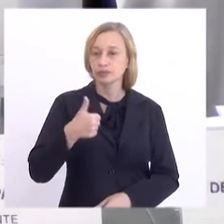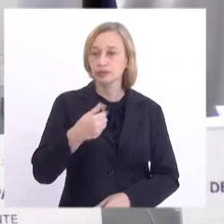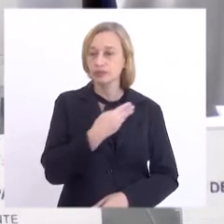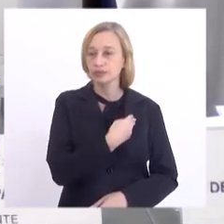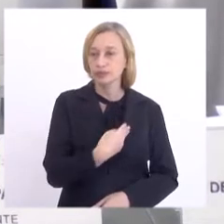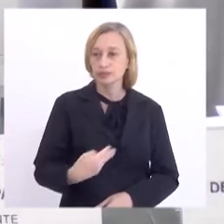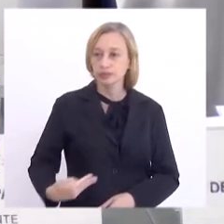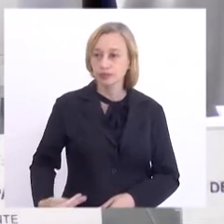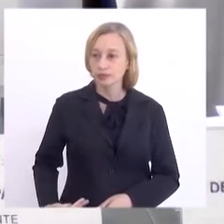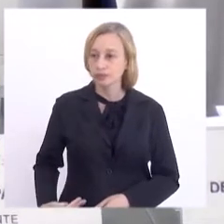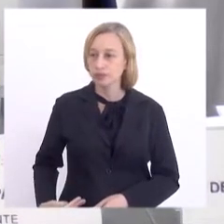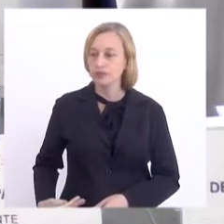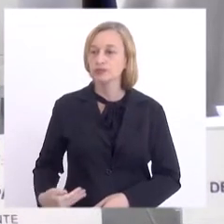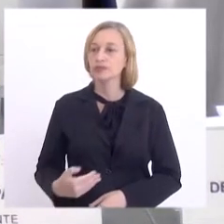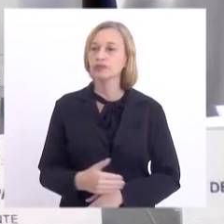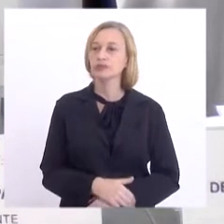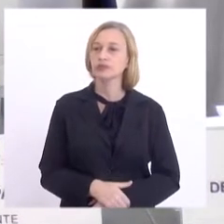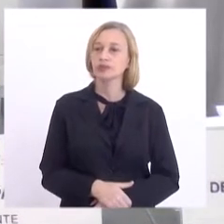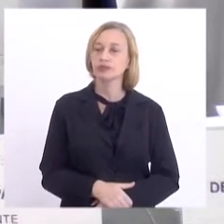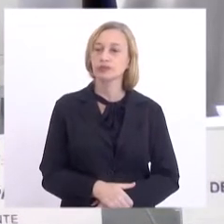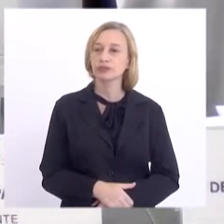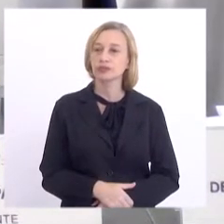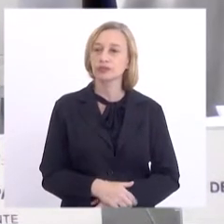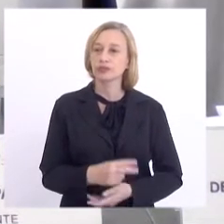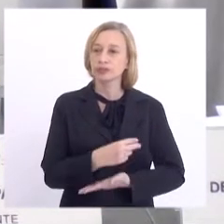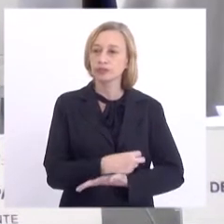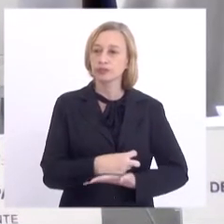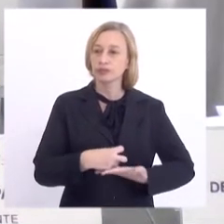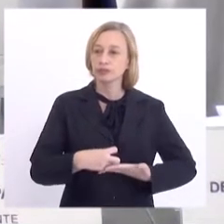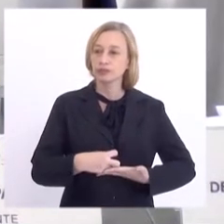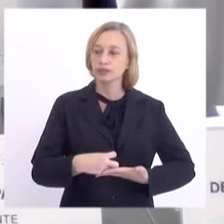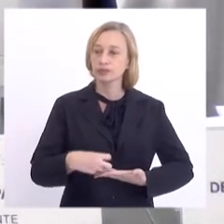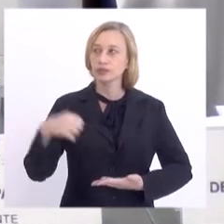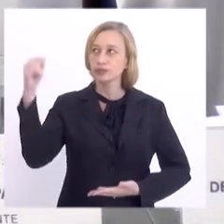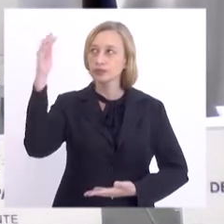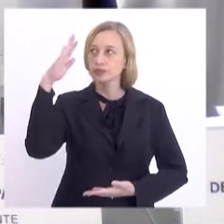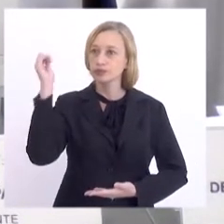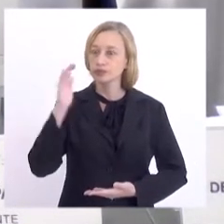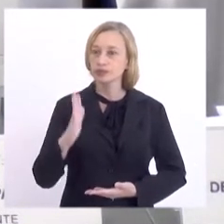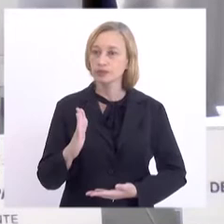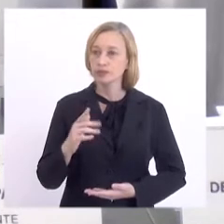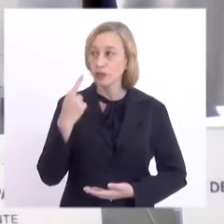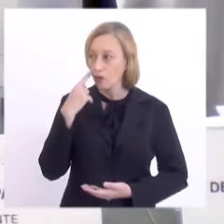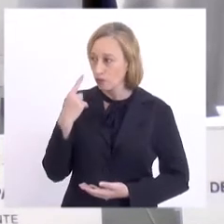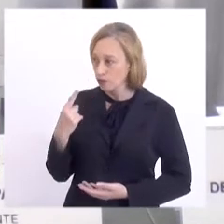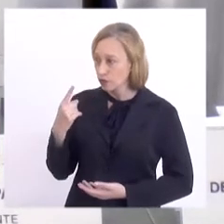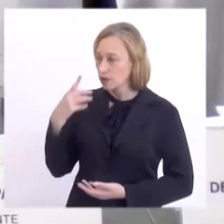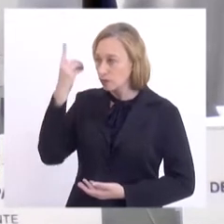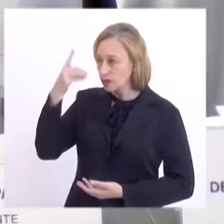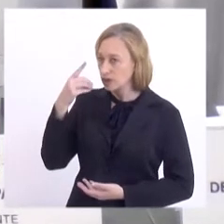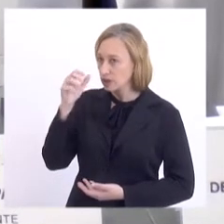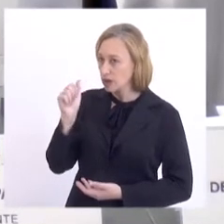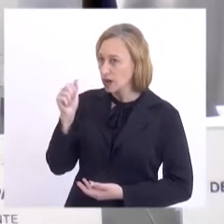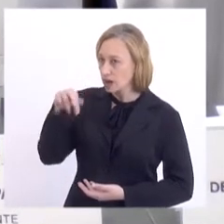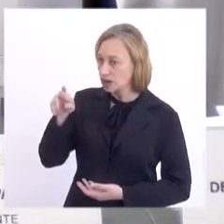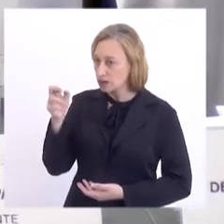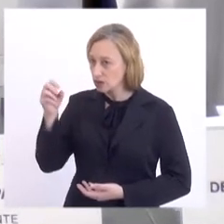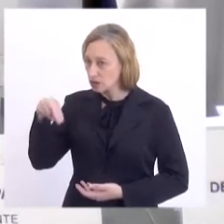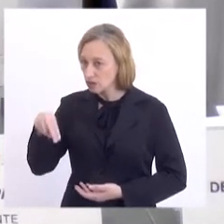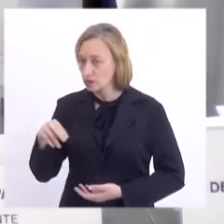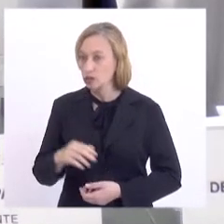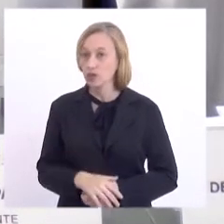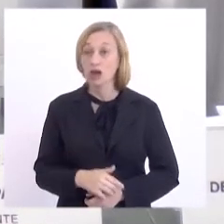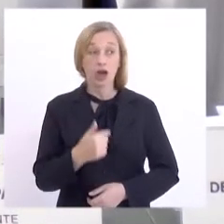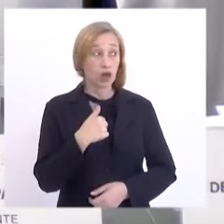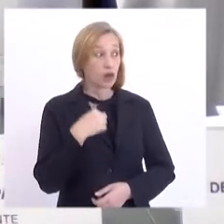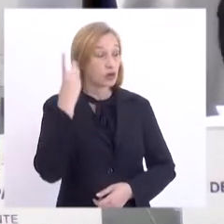Governador é caçado do Brasil viu Deputado Andersson Ah e por acaso